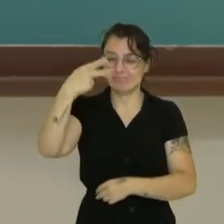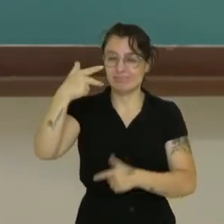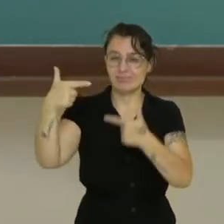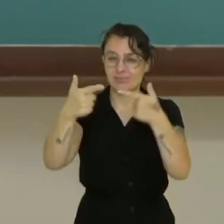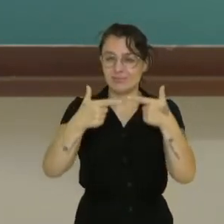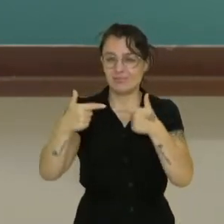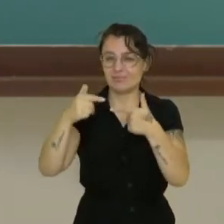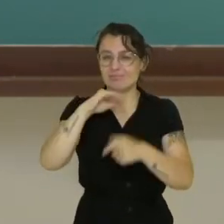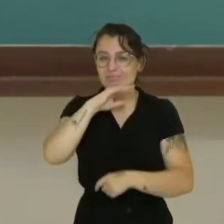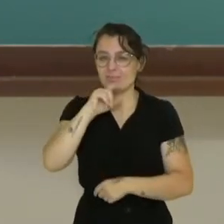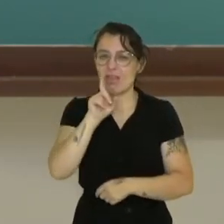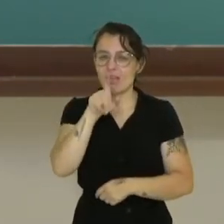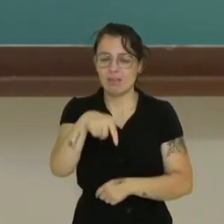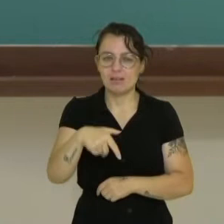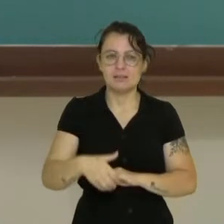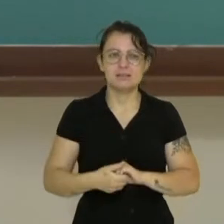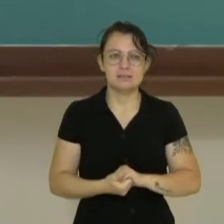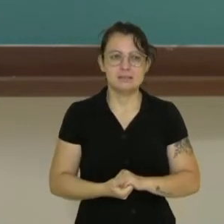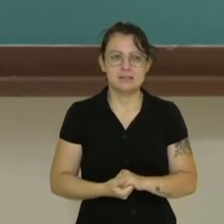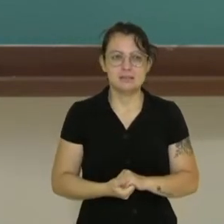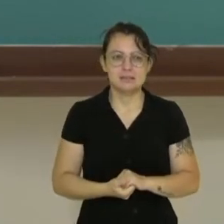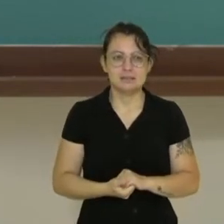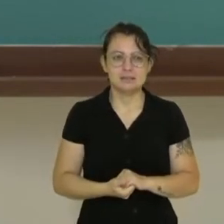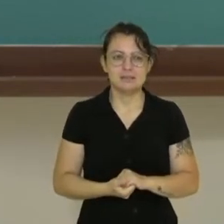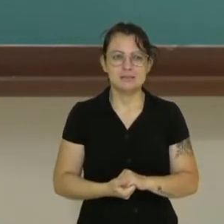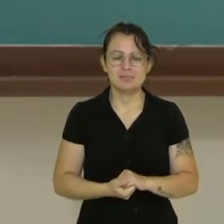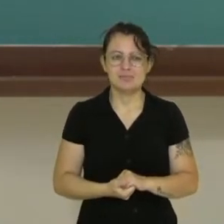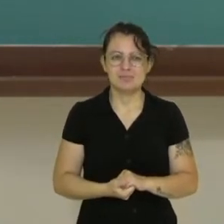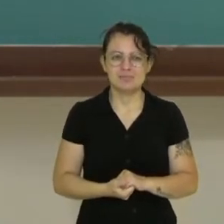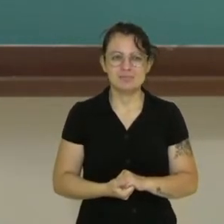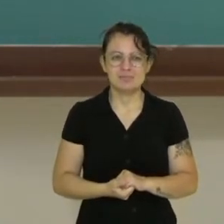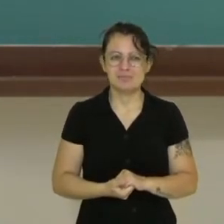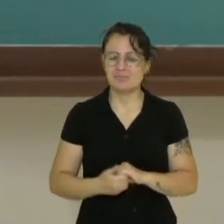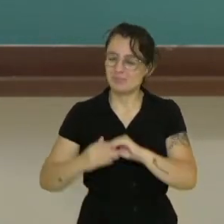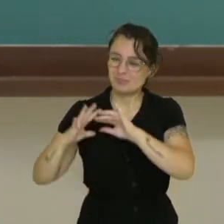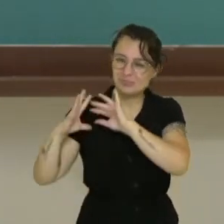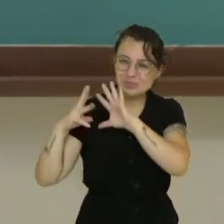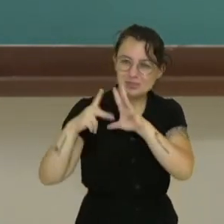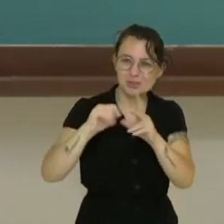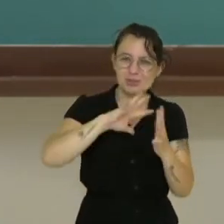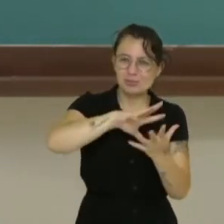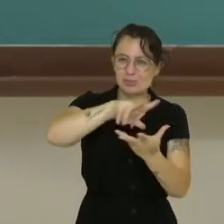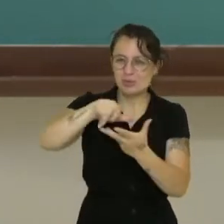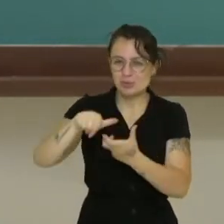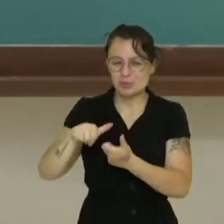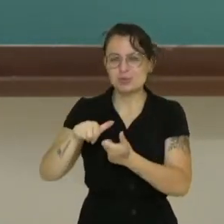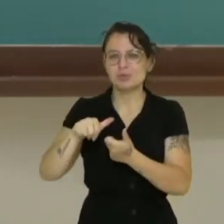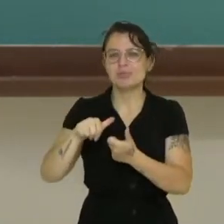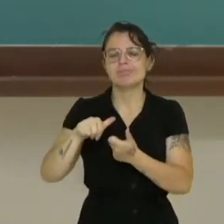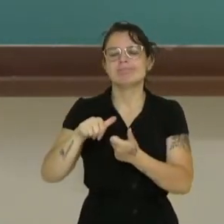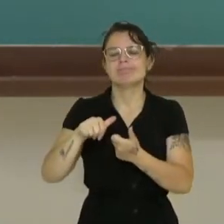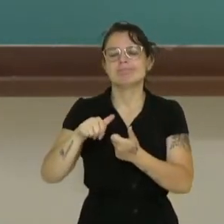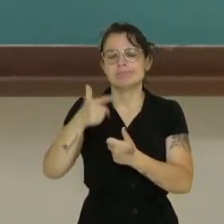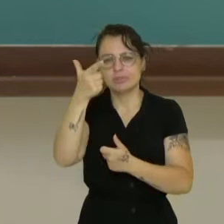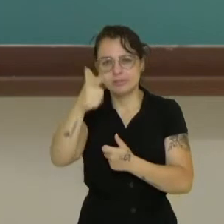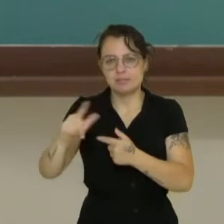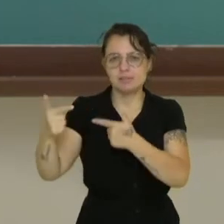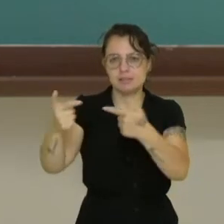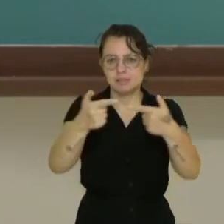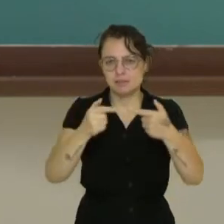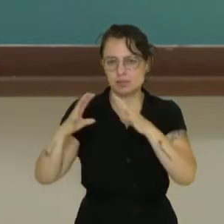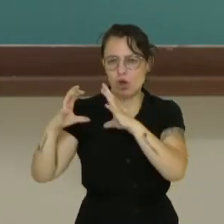Segunda Guerra Mundial. Novamente, o mundo todo se envolve nesses conflitos. A Segunda